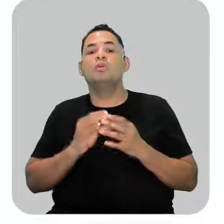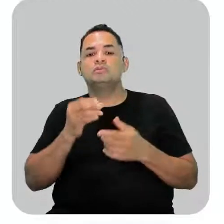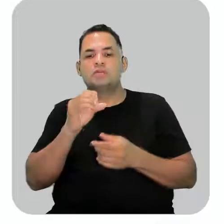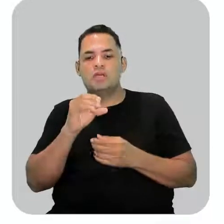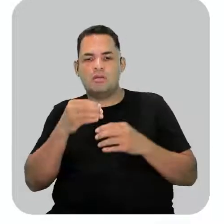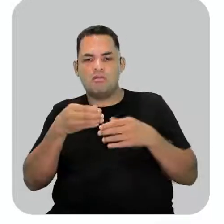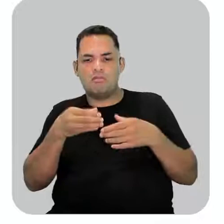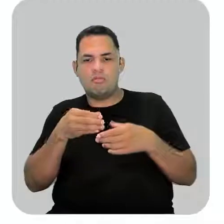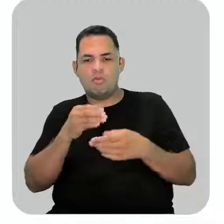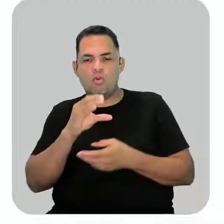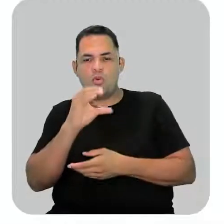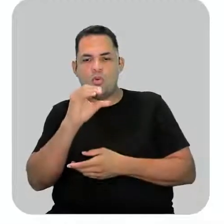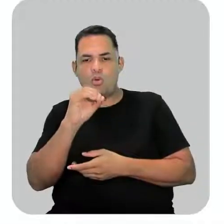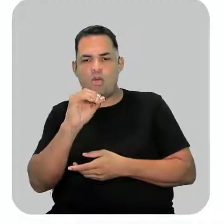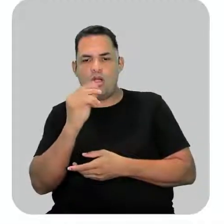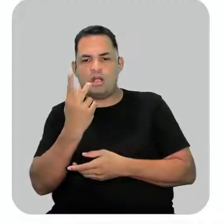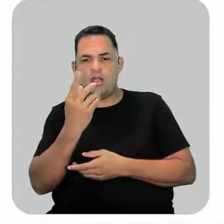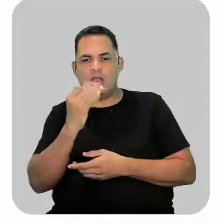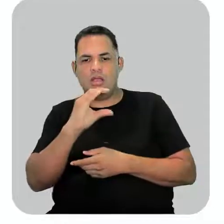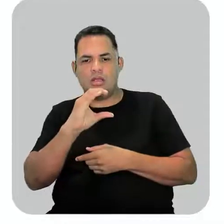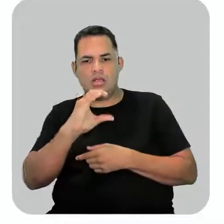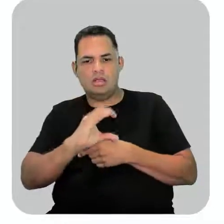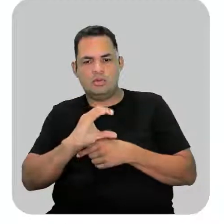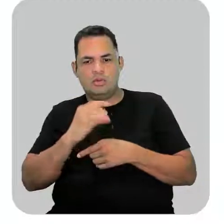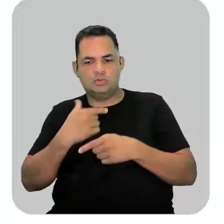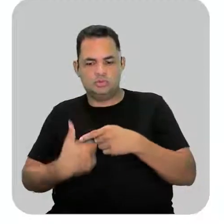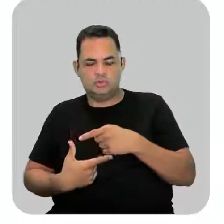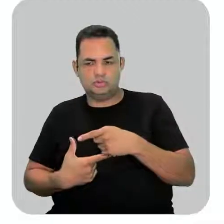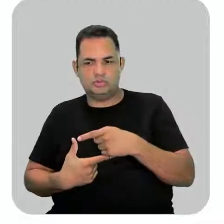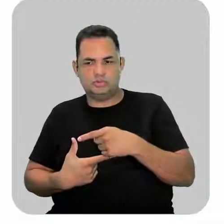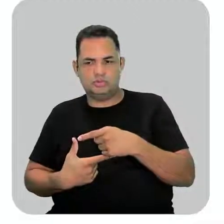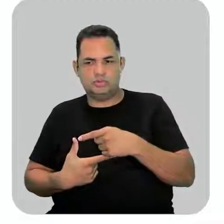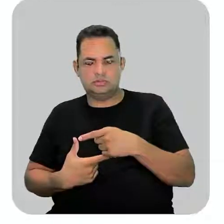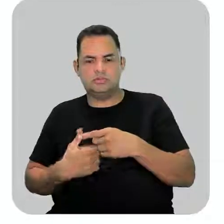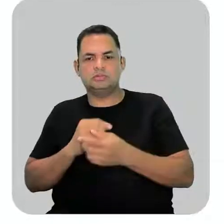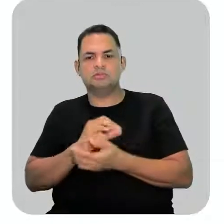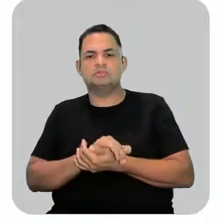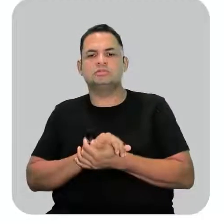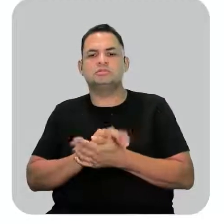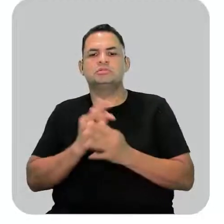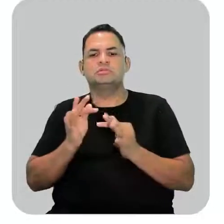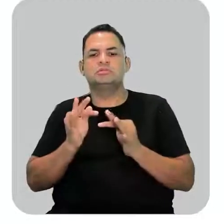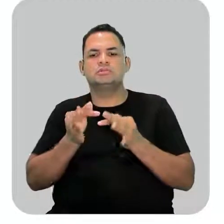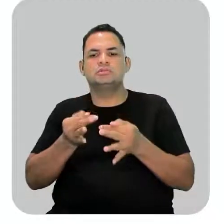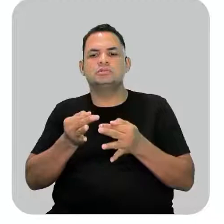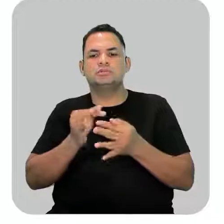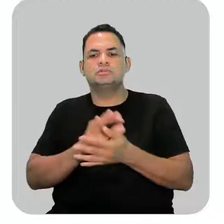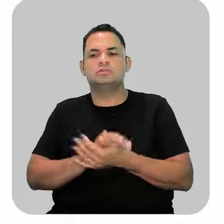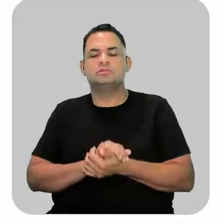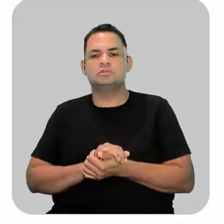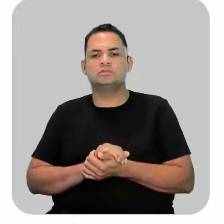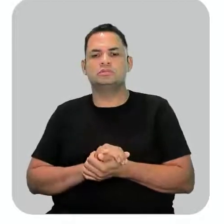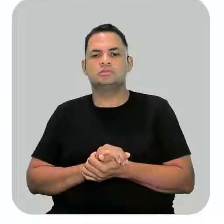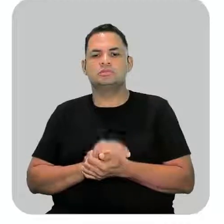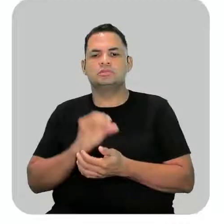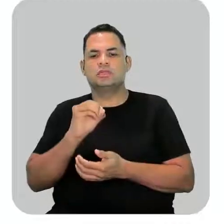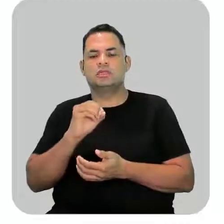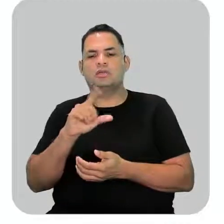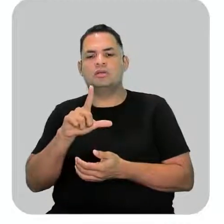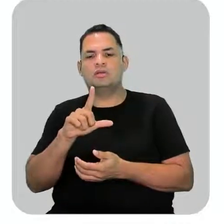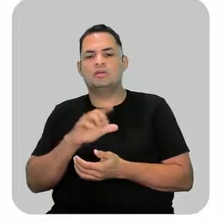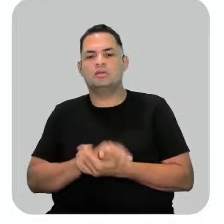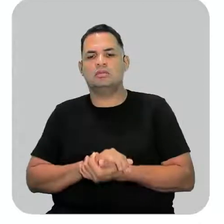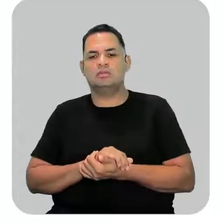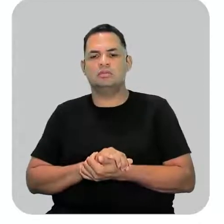hidroxila? No carbono 2. Então, depois de butan, vai vir o número 2. E a terminação dos álcools, que é ol.